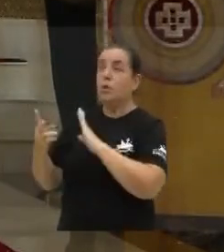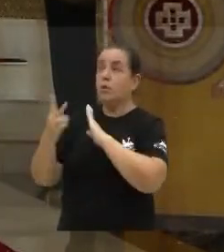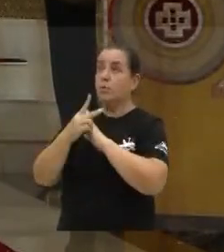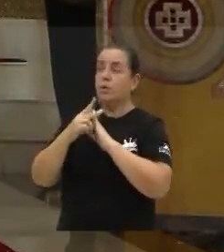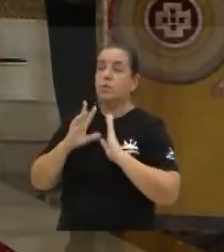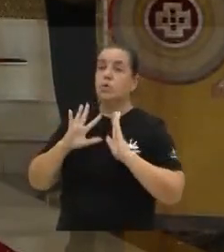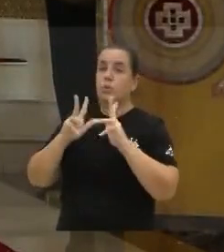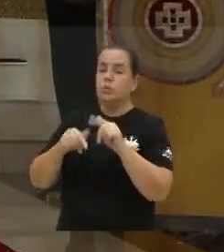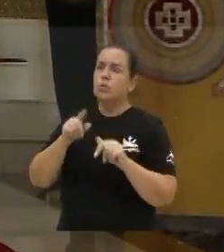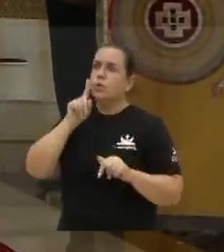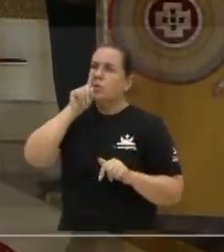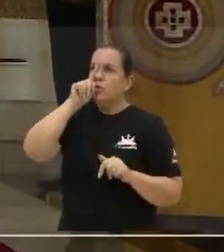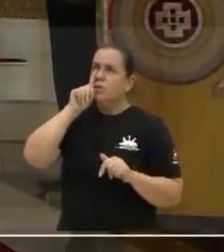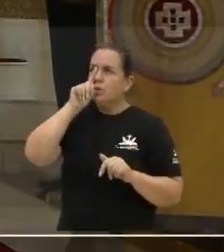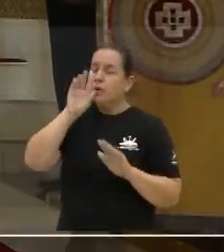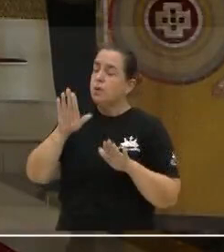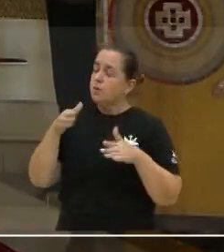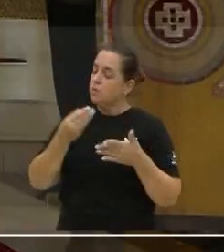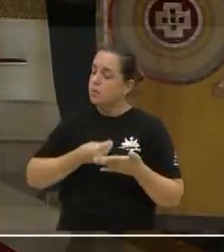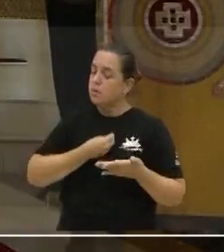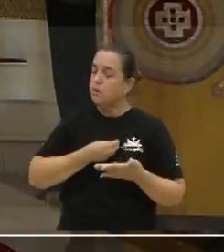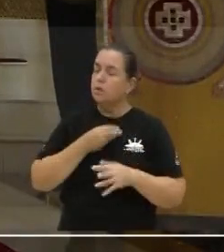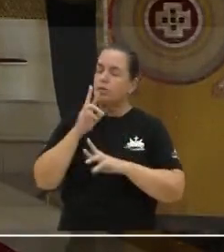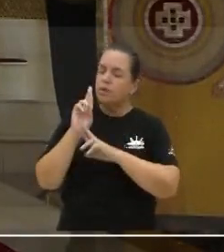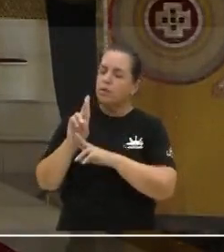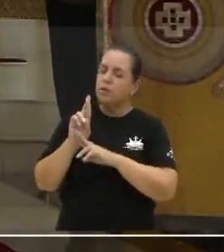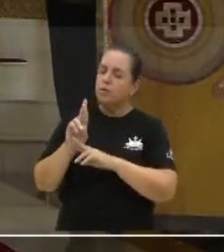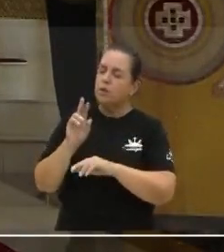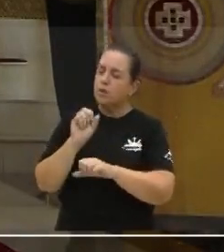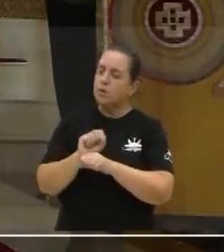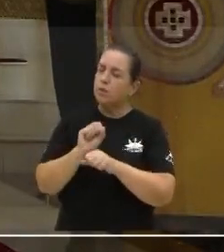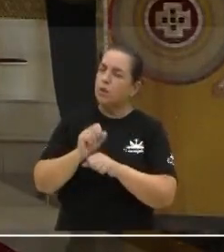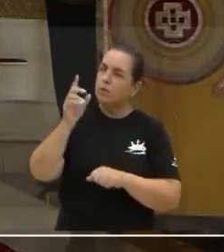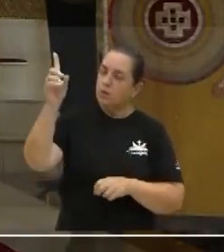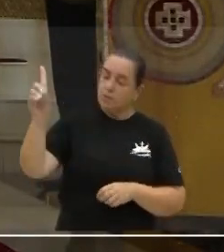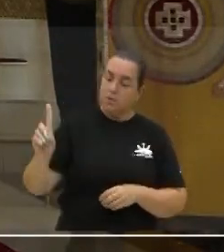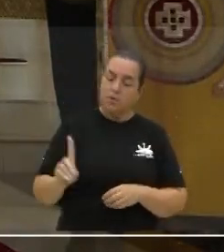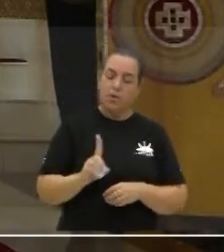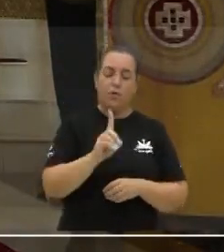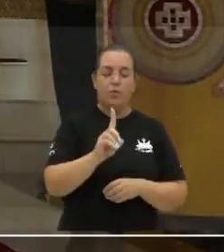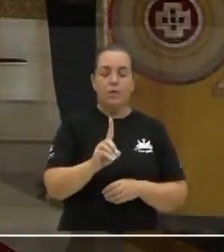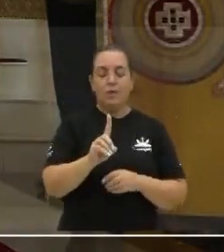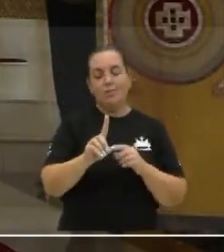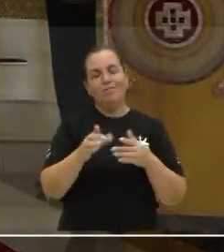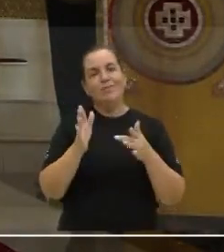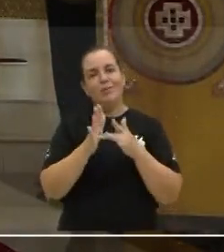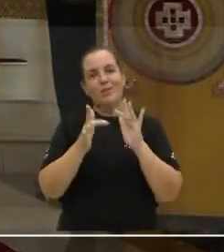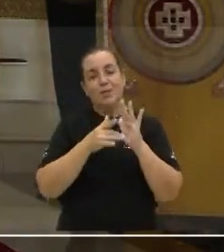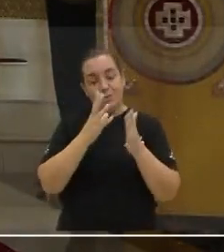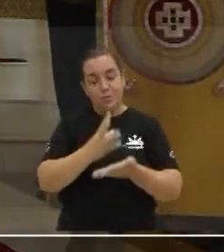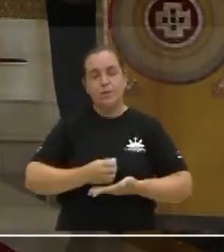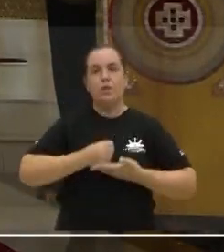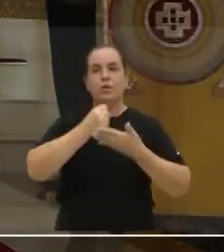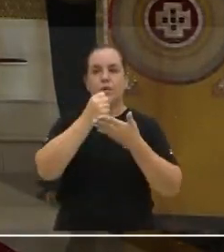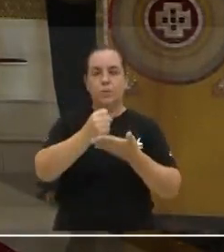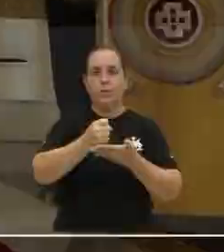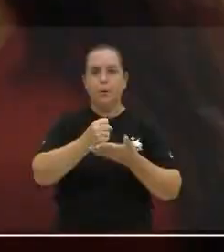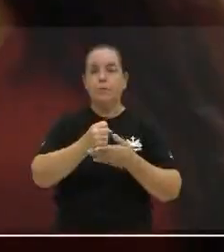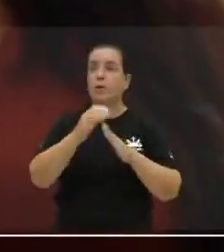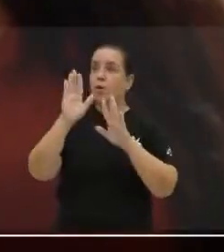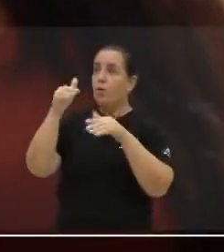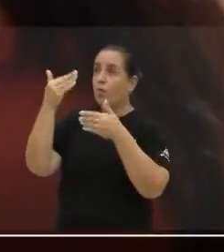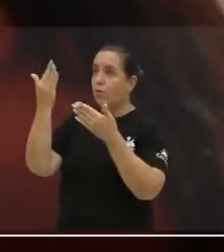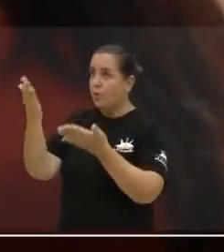pecado, protegidos de todos os perigos. Enquanto vivendo a esperança, aguardamos a vinda do Cristo